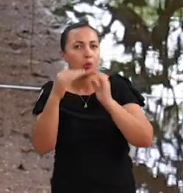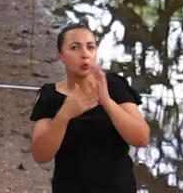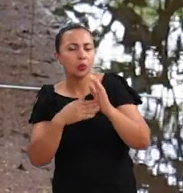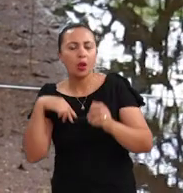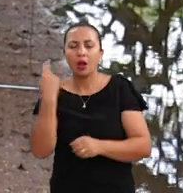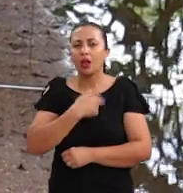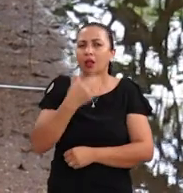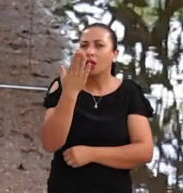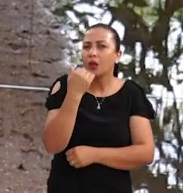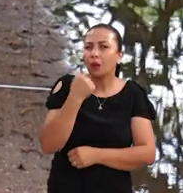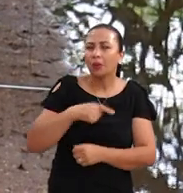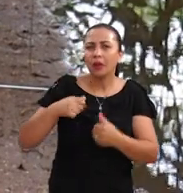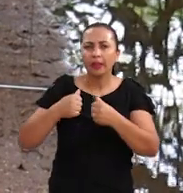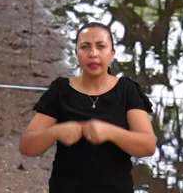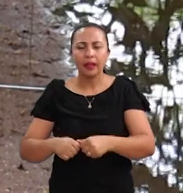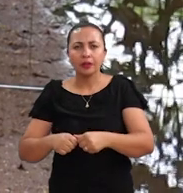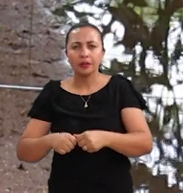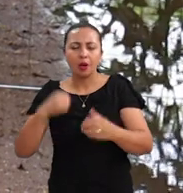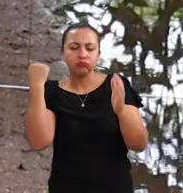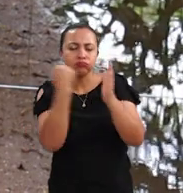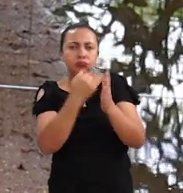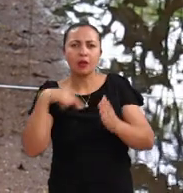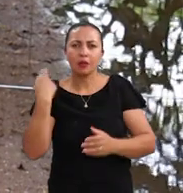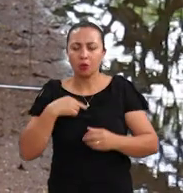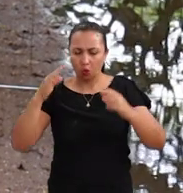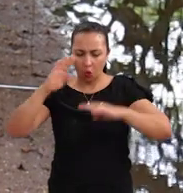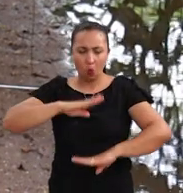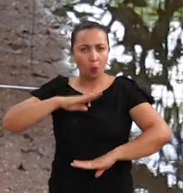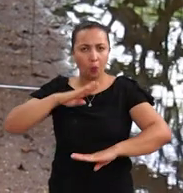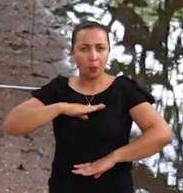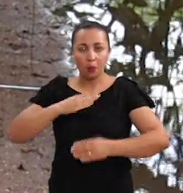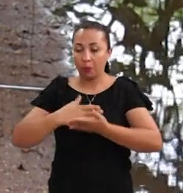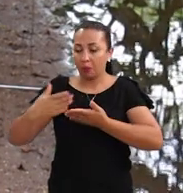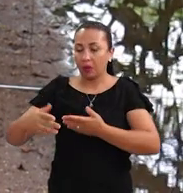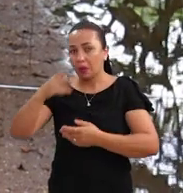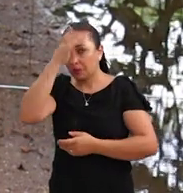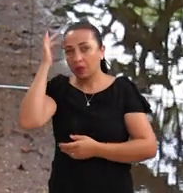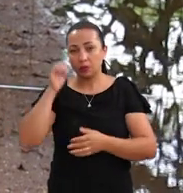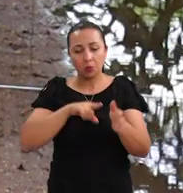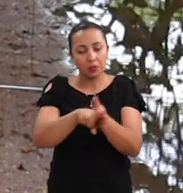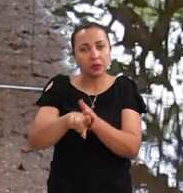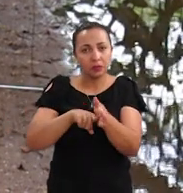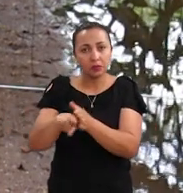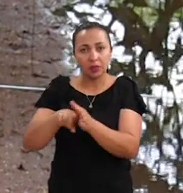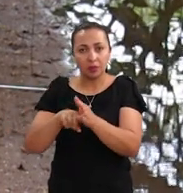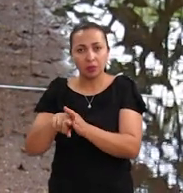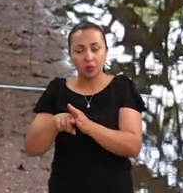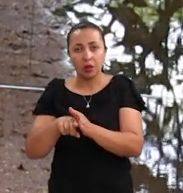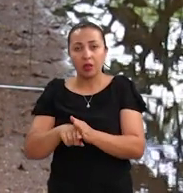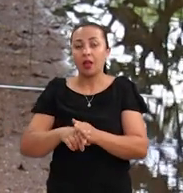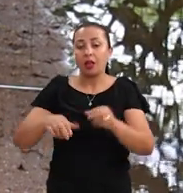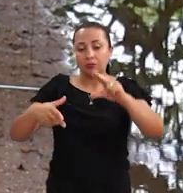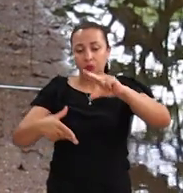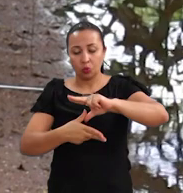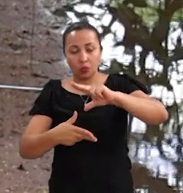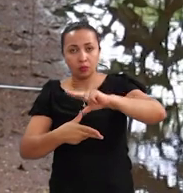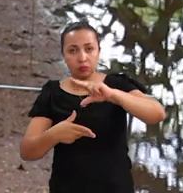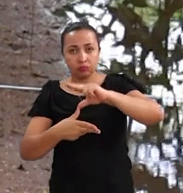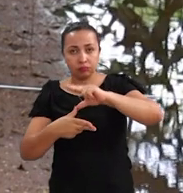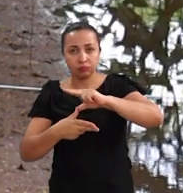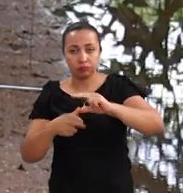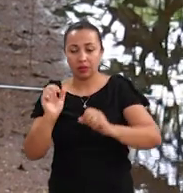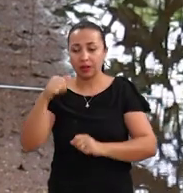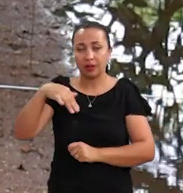Tudo o que comemos deixa uma marca em nosso organismo. Partindo desse princípio, um pesquisador da Universidade Federal da Bahia, do